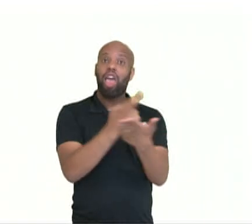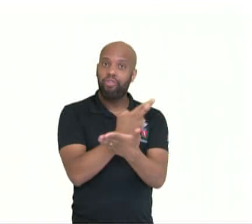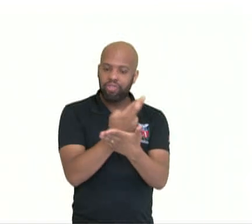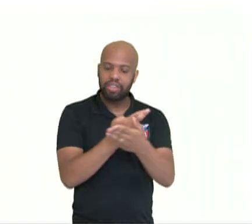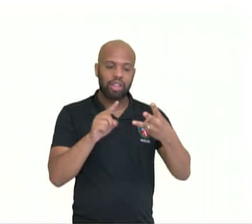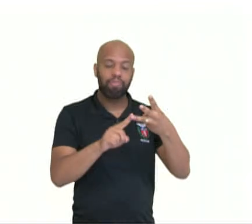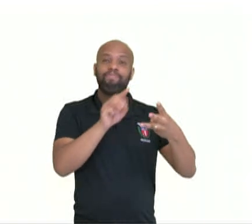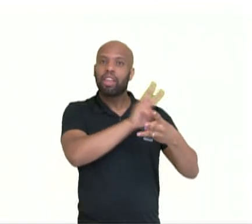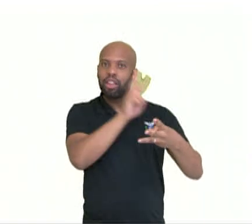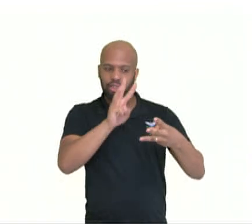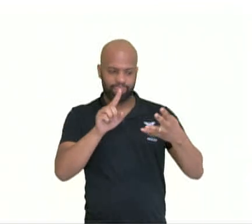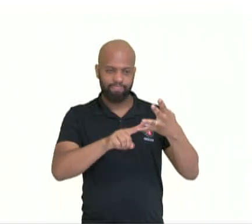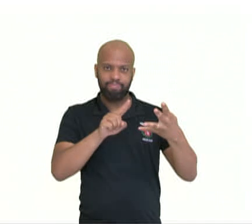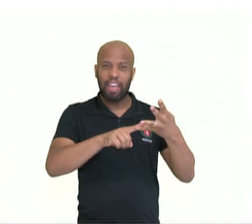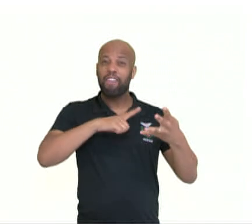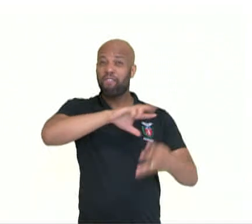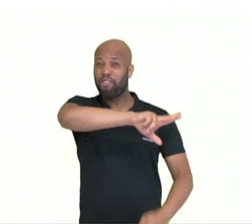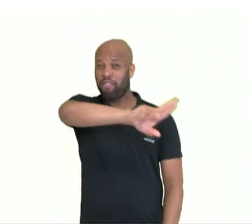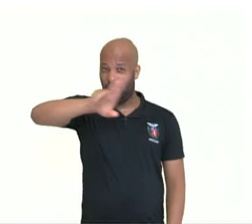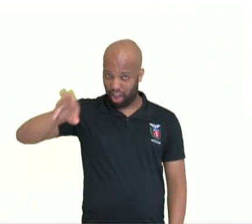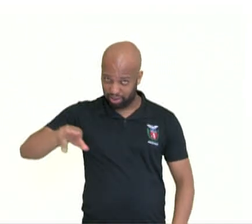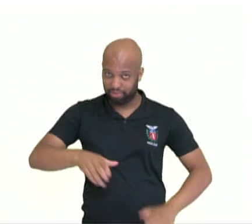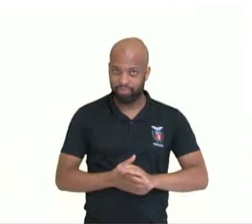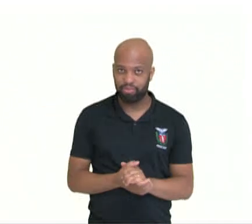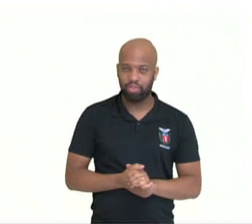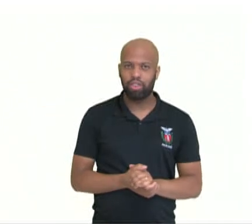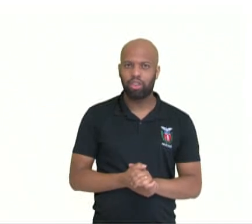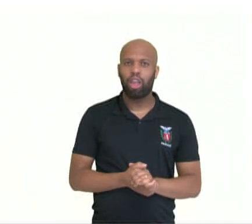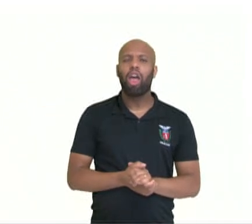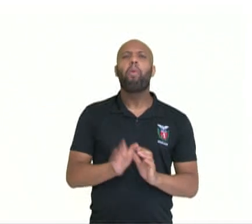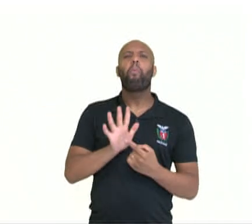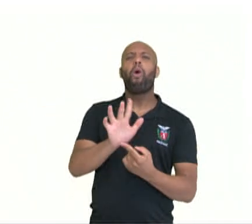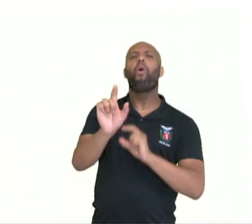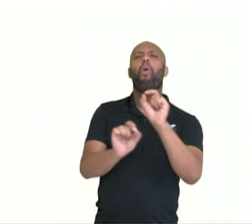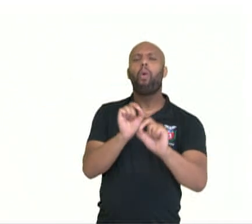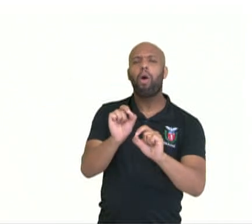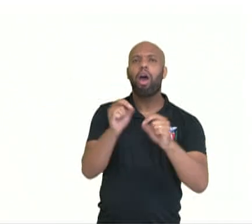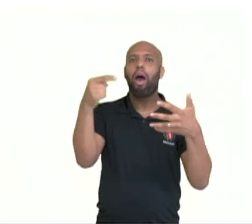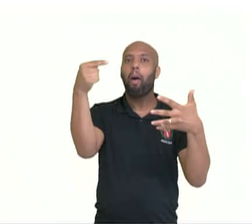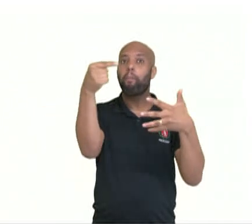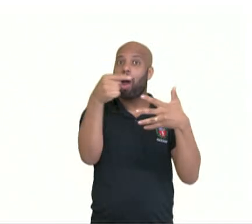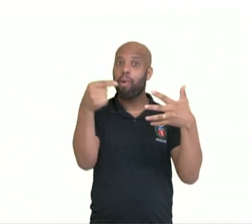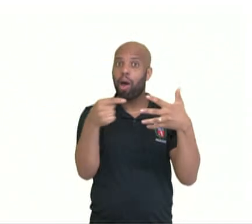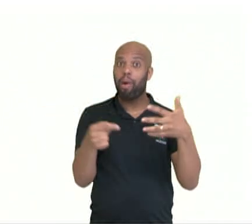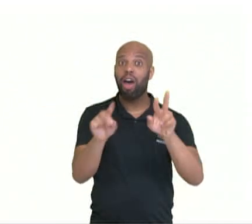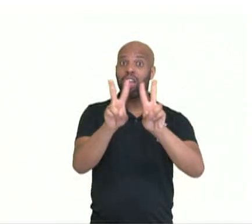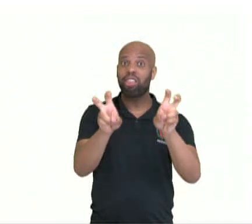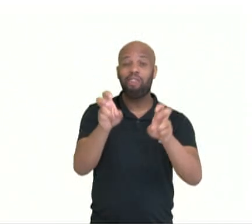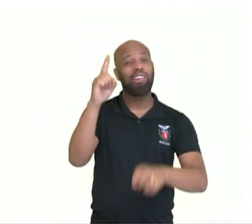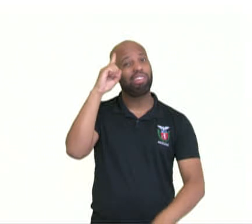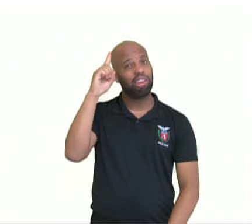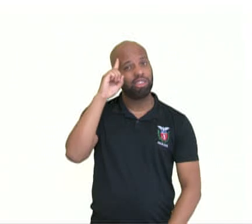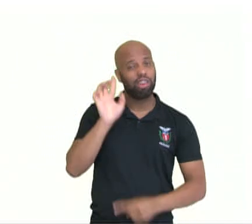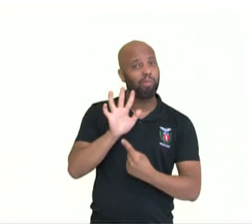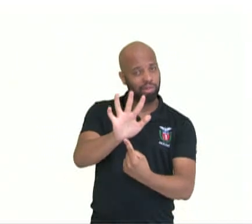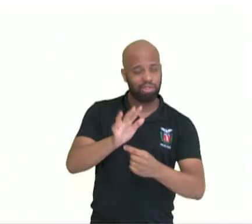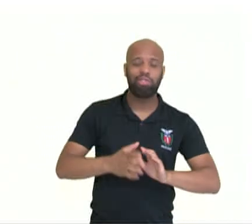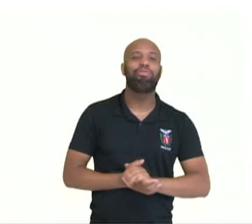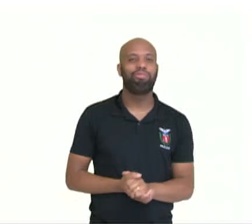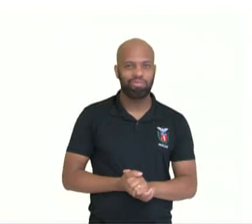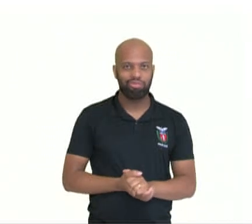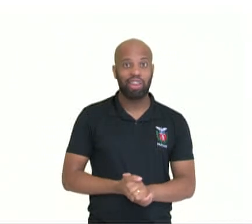É um texto muito presente em jornal, em revista, portais da internet e blogs. Esse tipo de texto se destaca